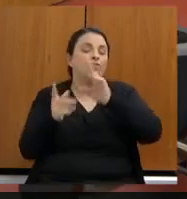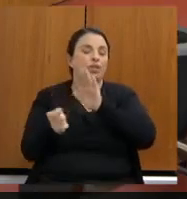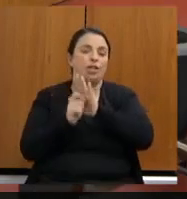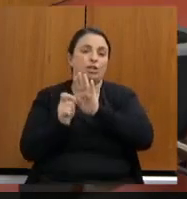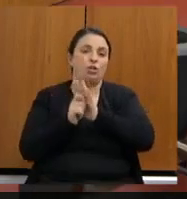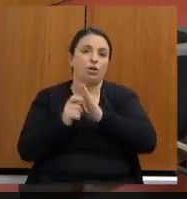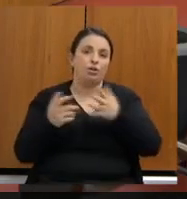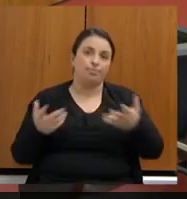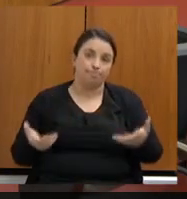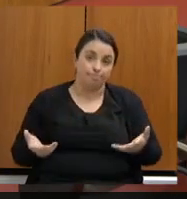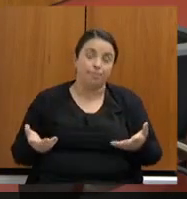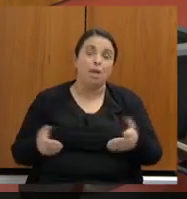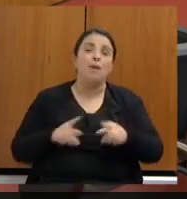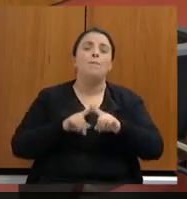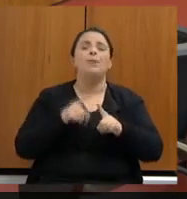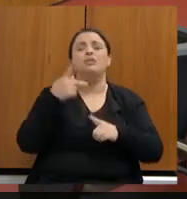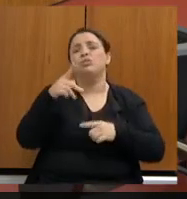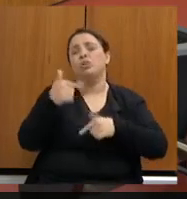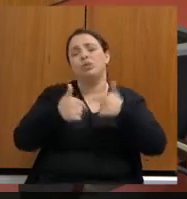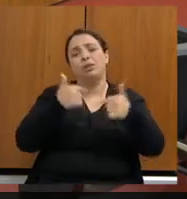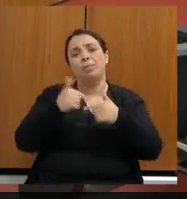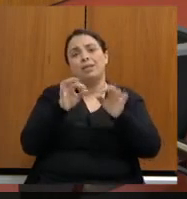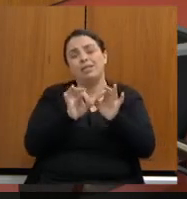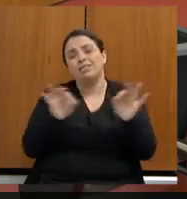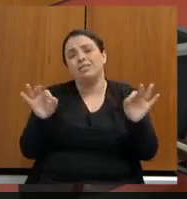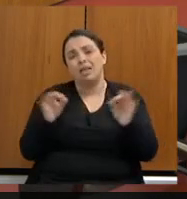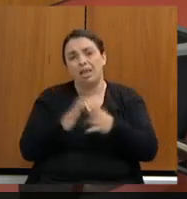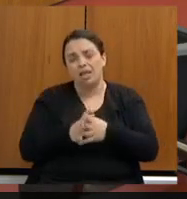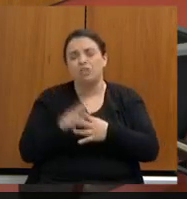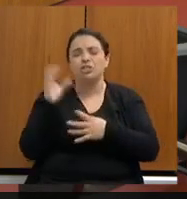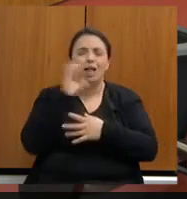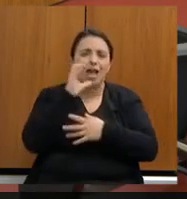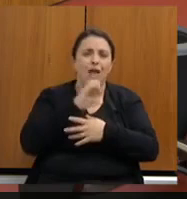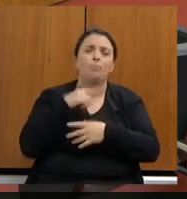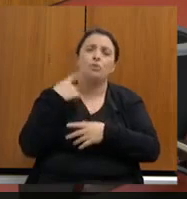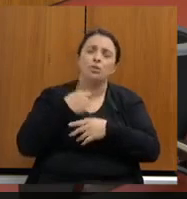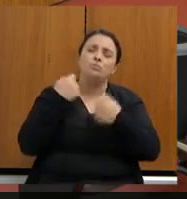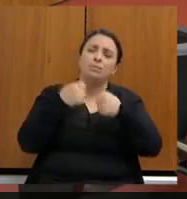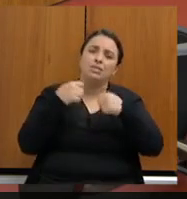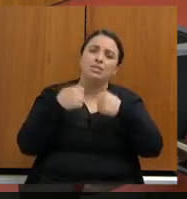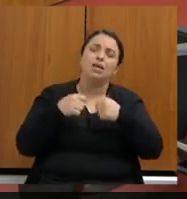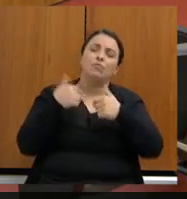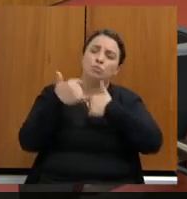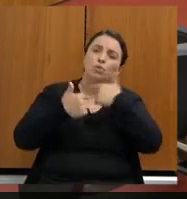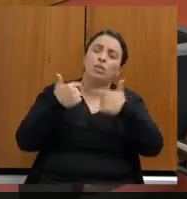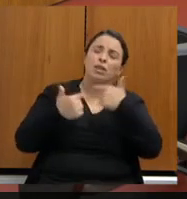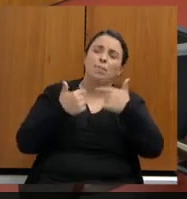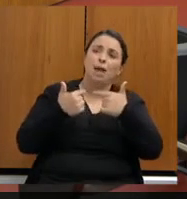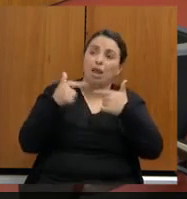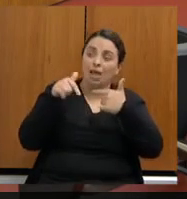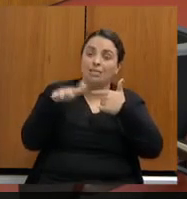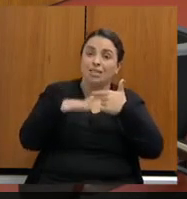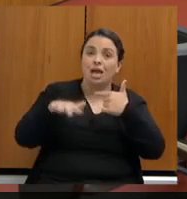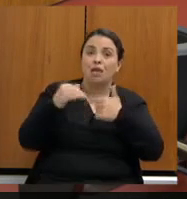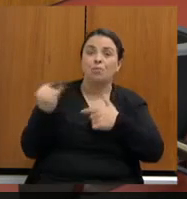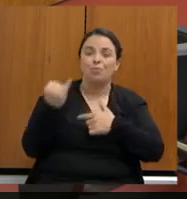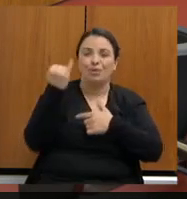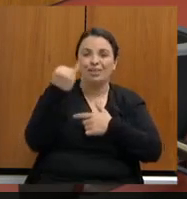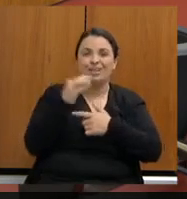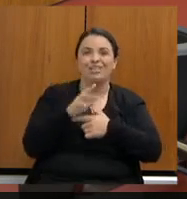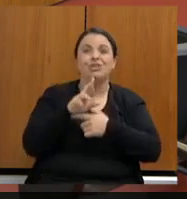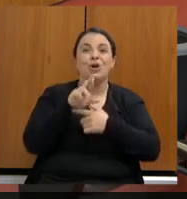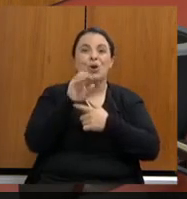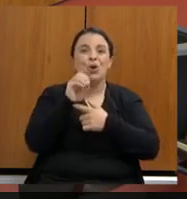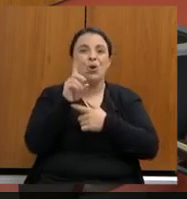né tá a mil por hora né a gente precisava de um operacional mesmo Obrigada Sara importante Rodrigo fica